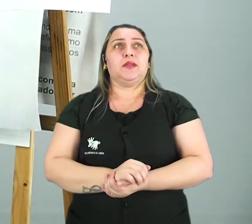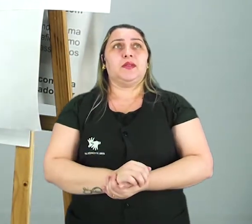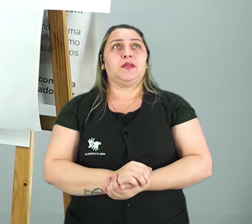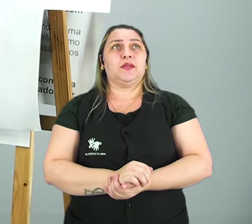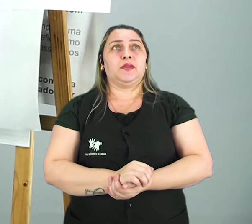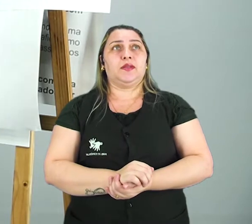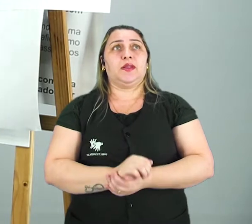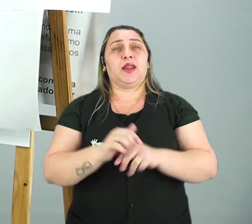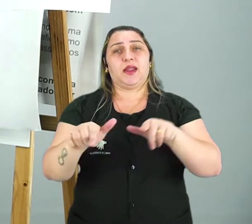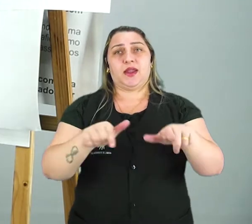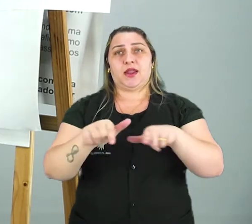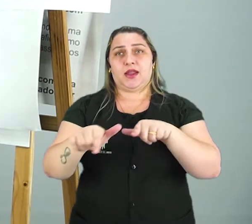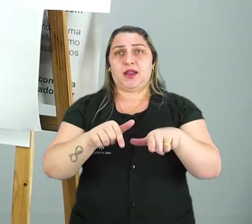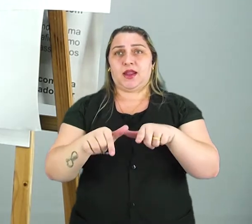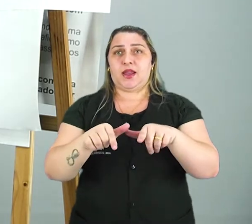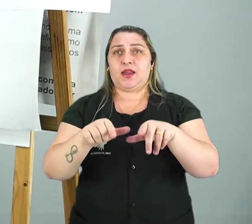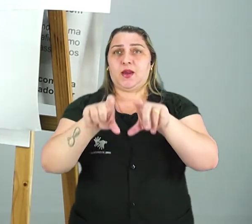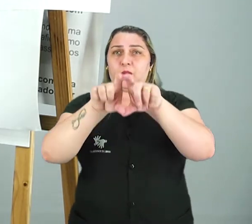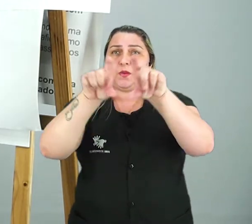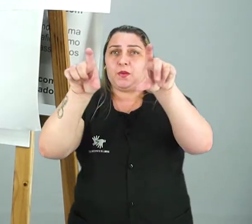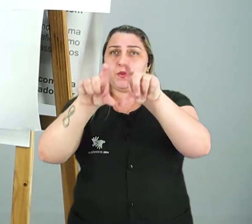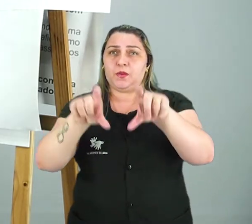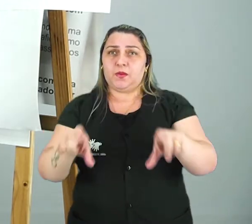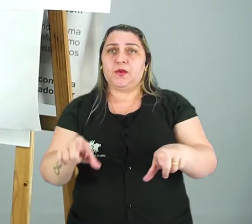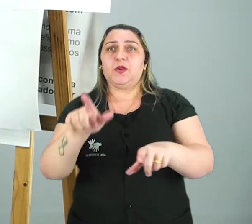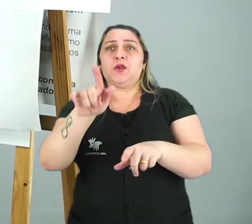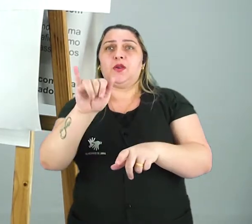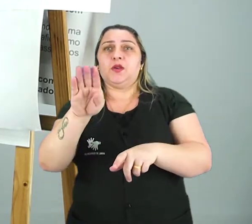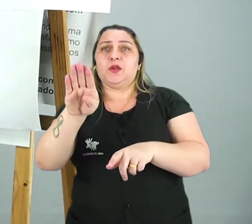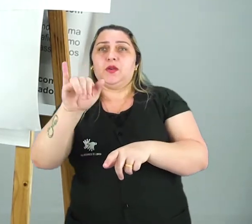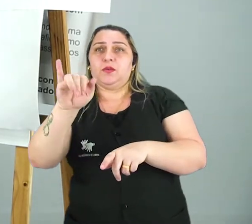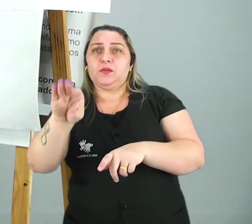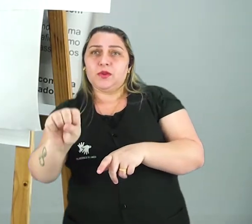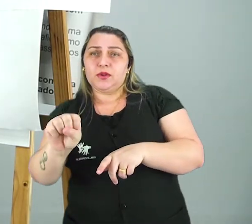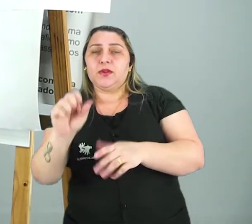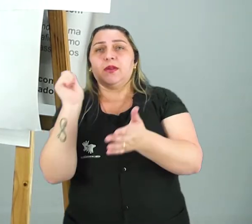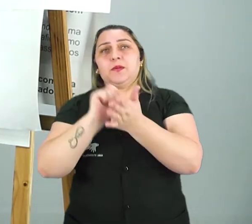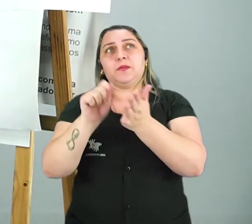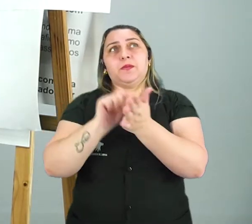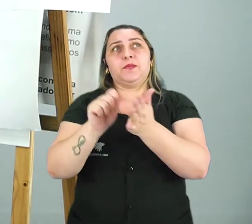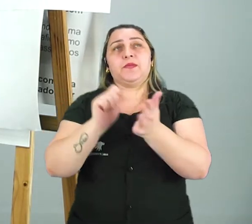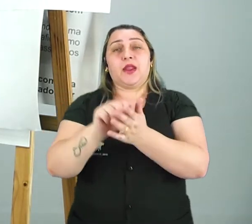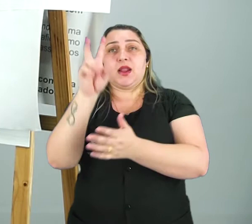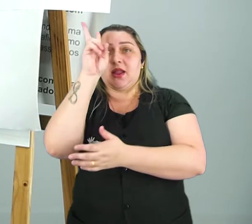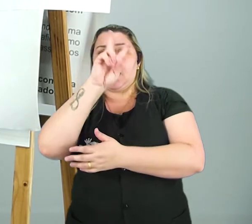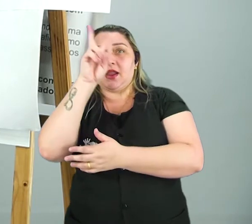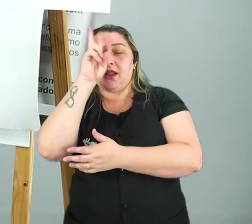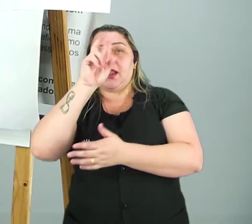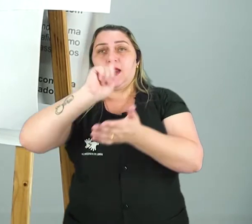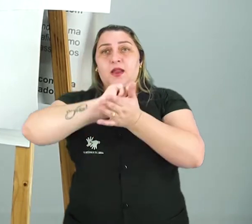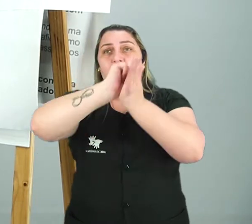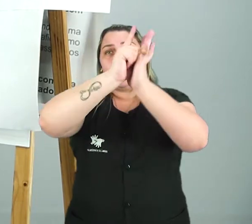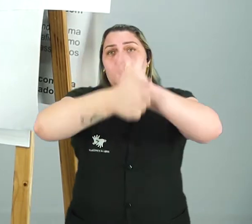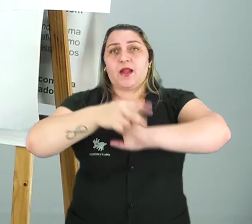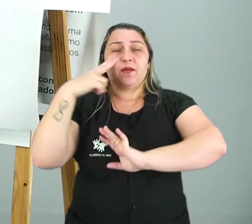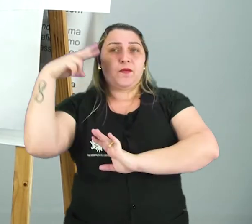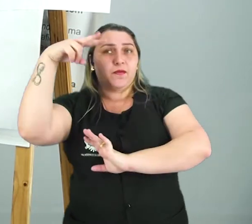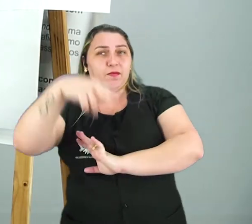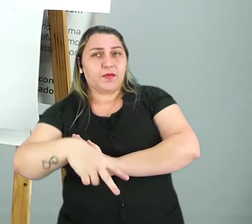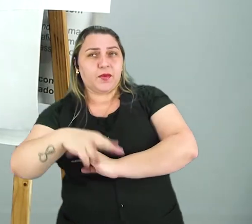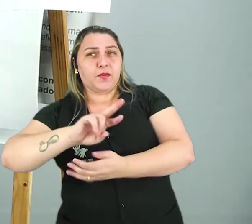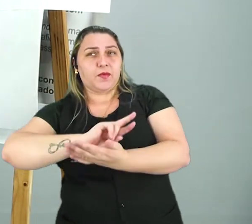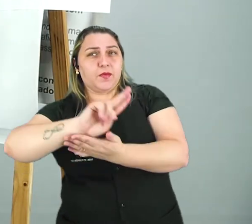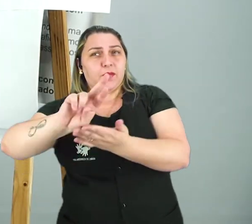sua forma de trabalhar, que no caso são os gibis, as histórias que ele produz, né? Ele escreve. Lembrando que esse gênero, como nós vimos, tem